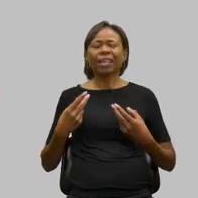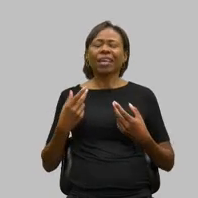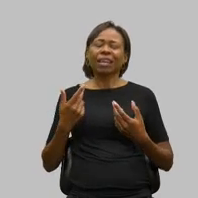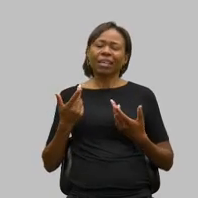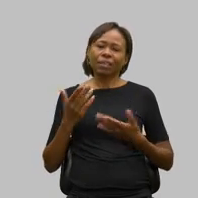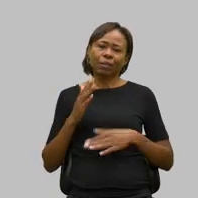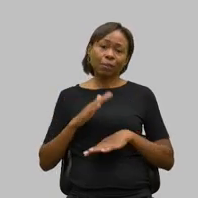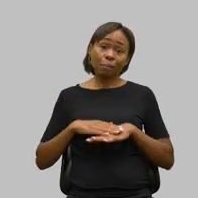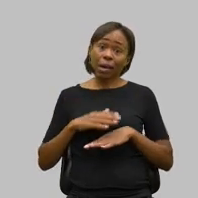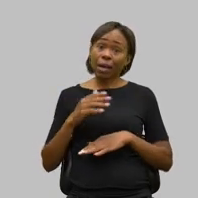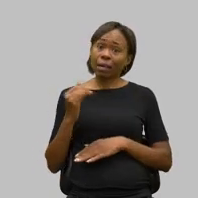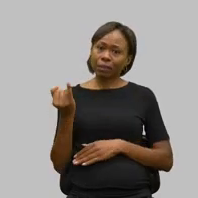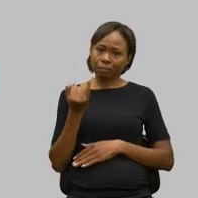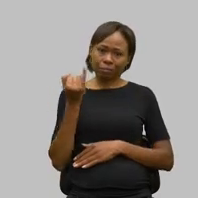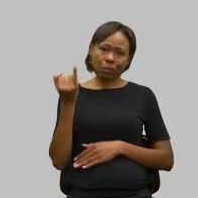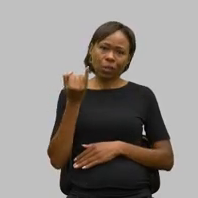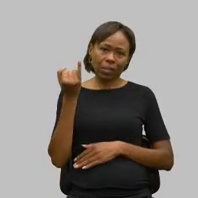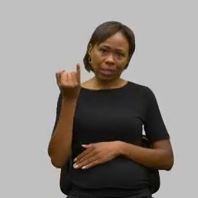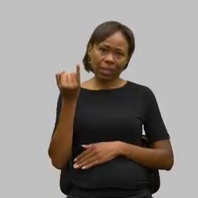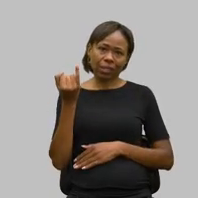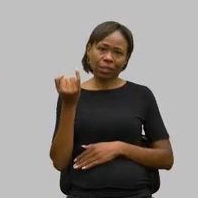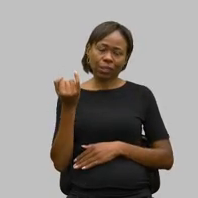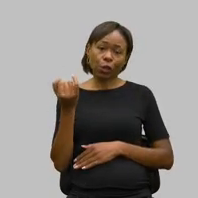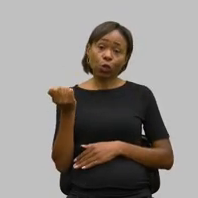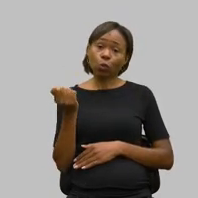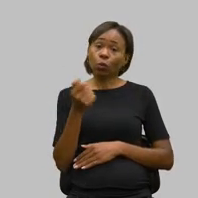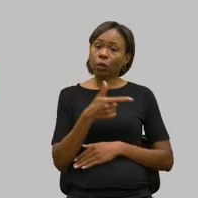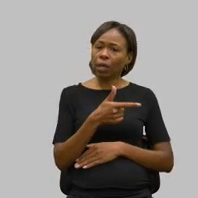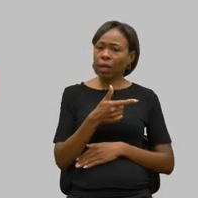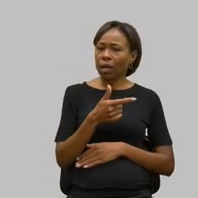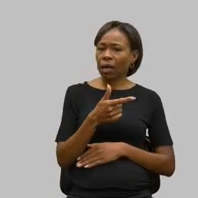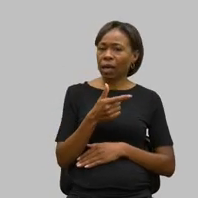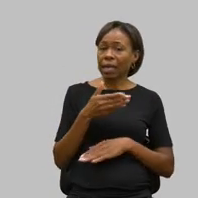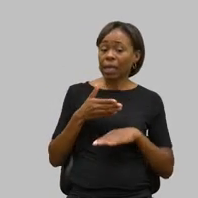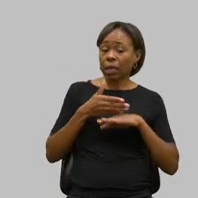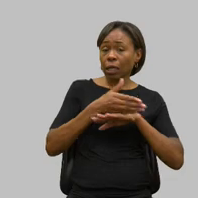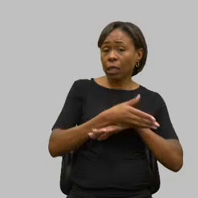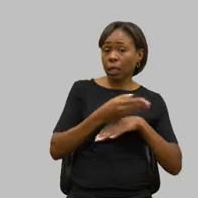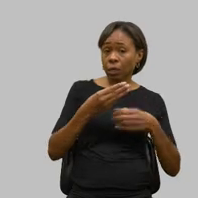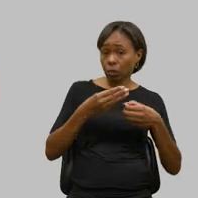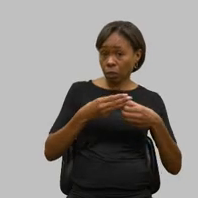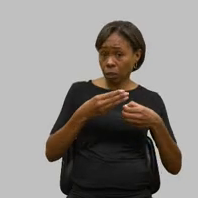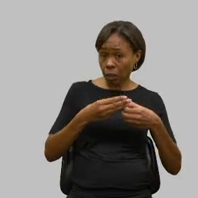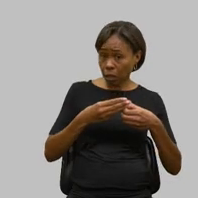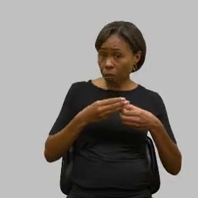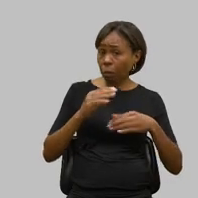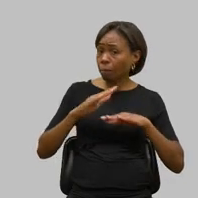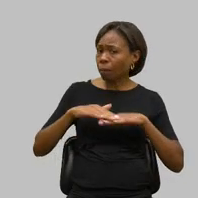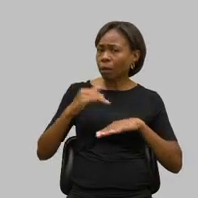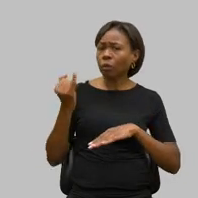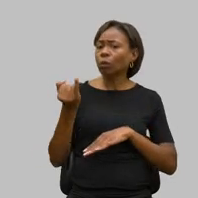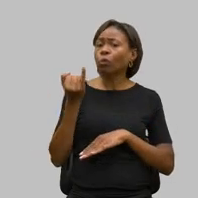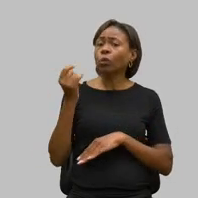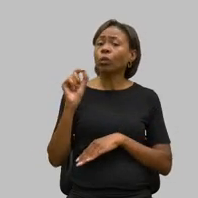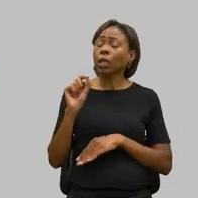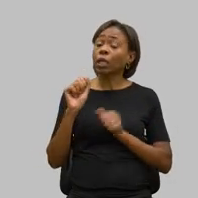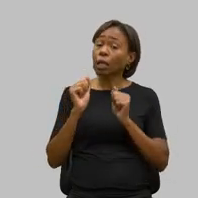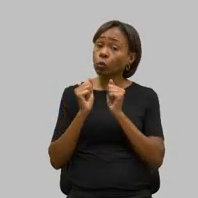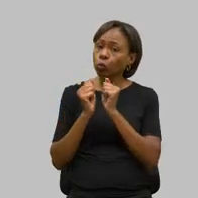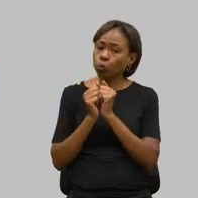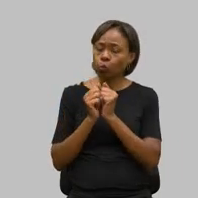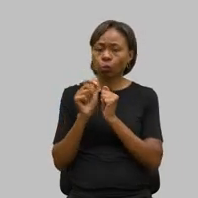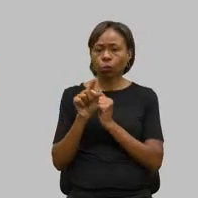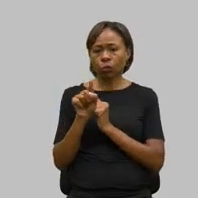importante do que eu estar lá no município, é eu estar lá junto com vocês que entendem aquela região com